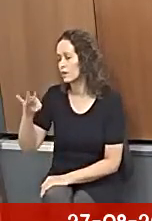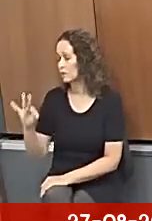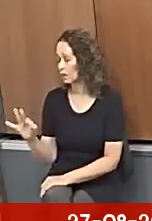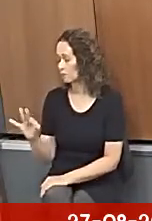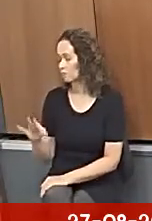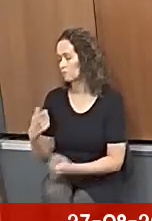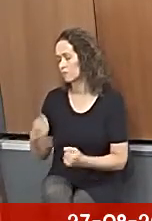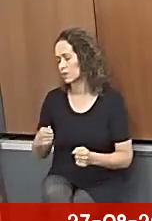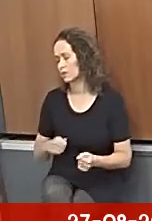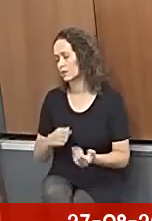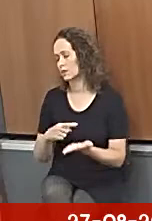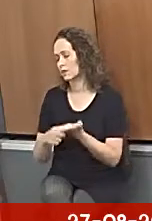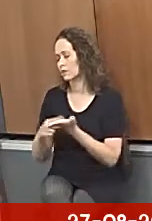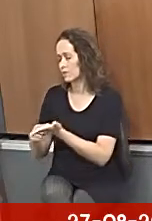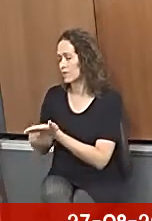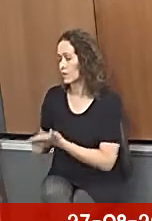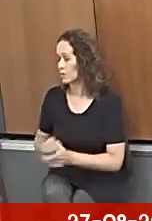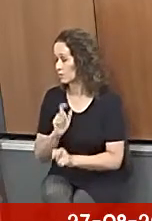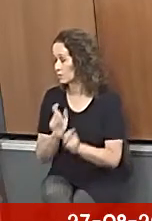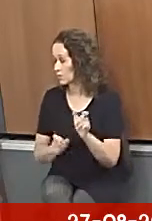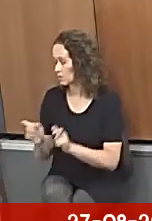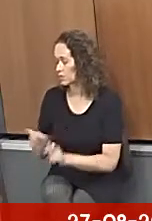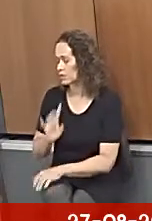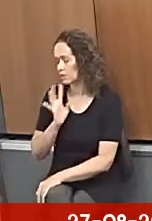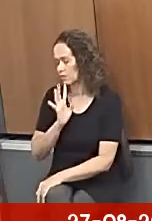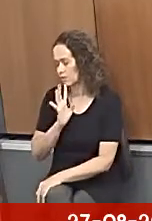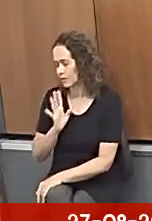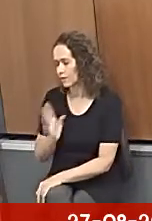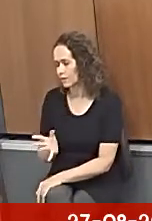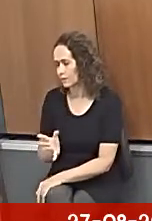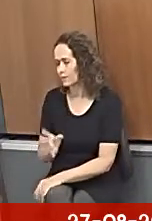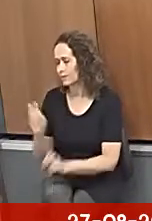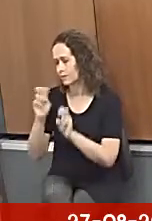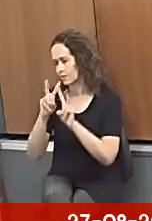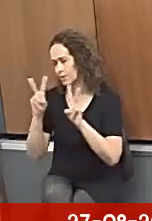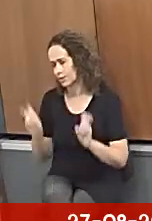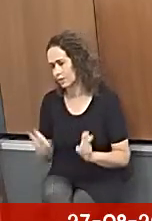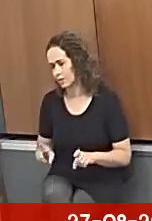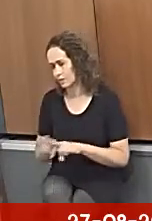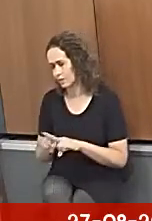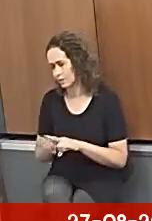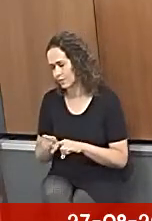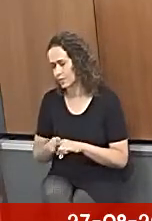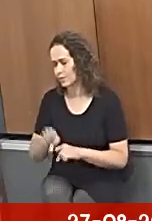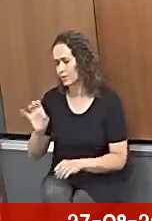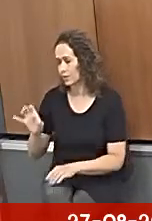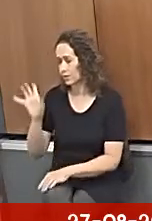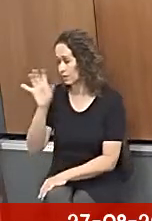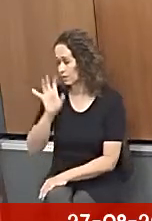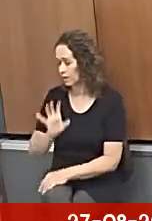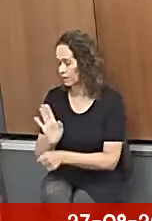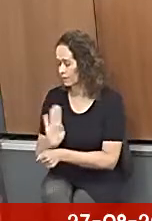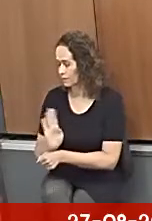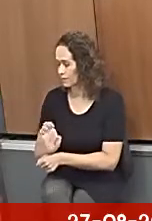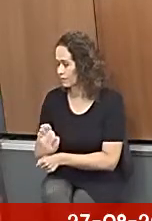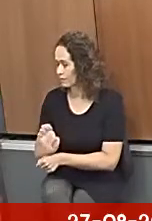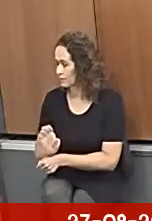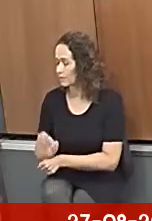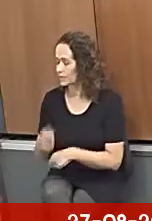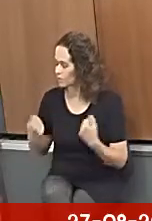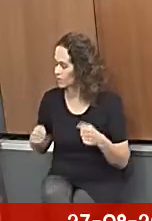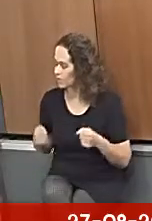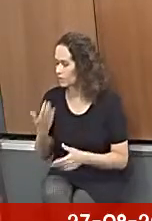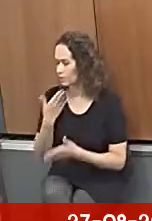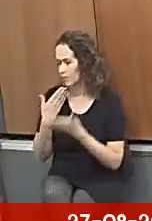do assunto é tanto do de utilização do estádio também de formas em que se possa realizar melhorias porque eu vejo que a